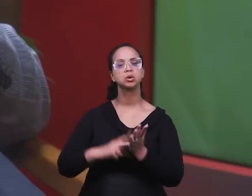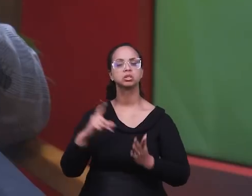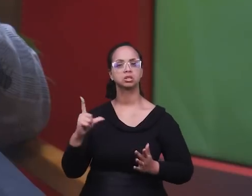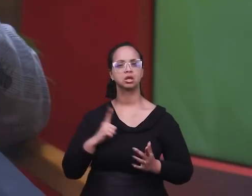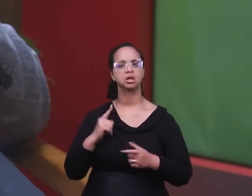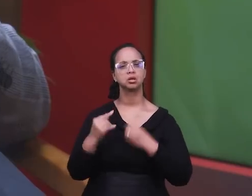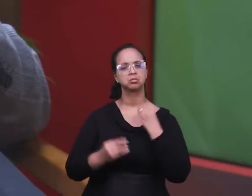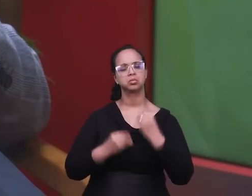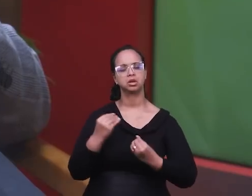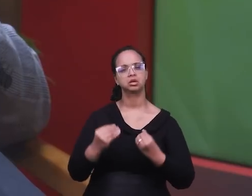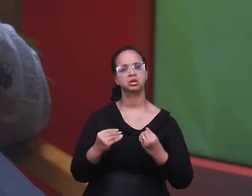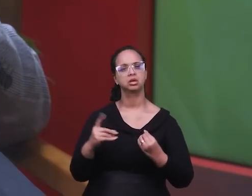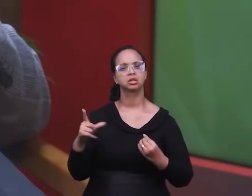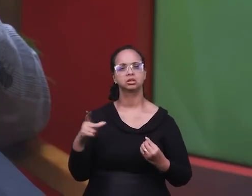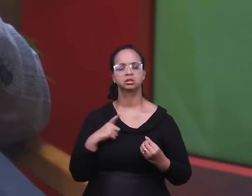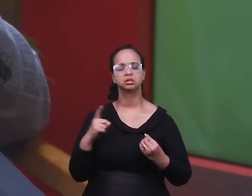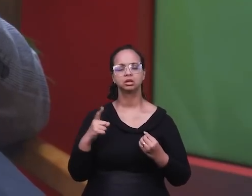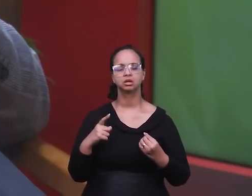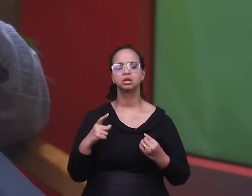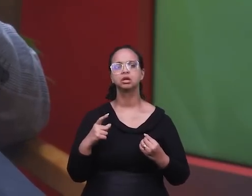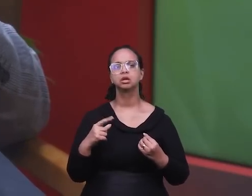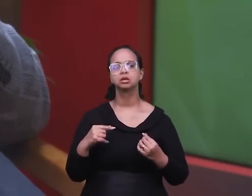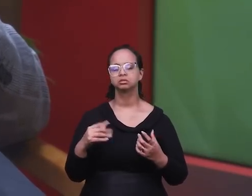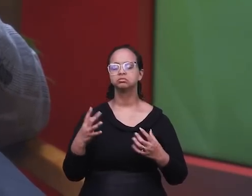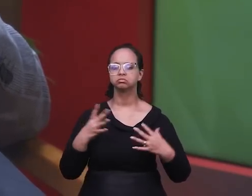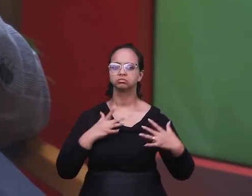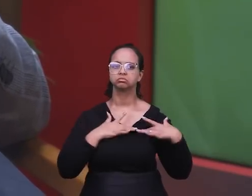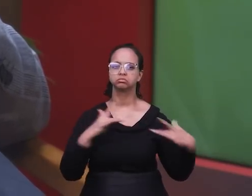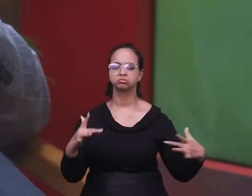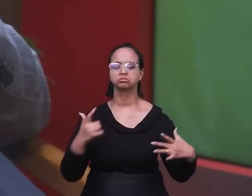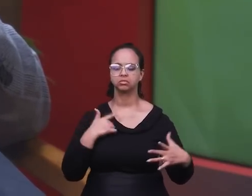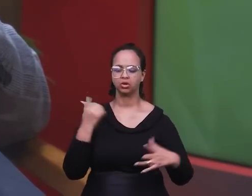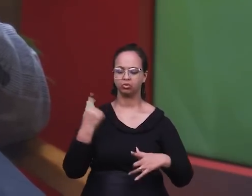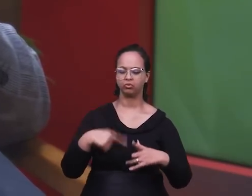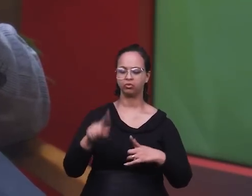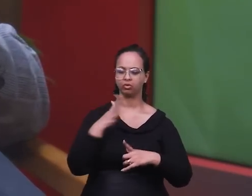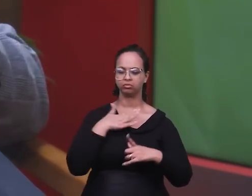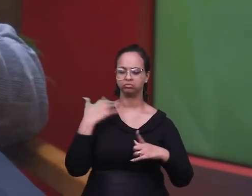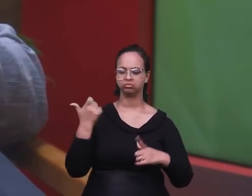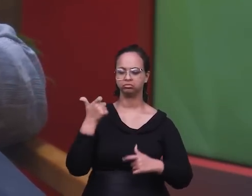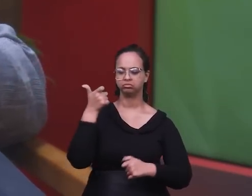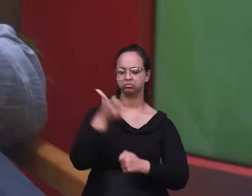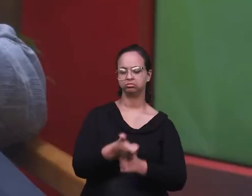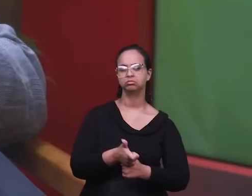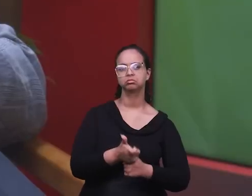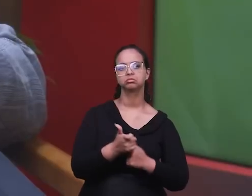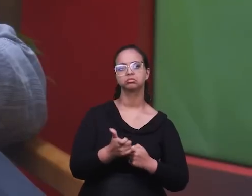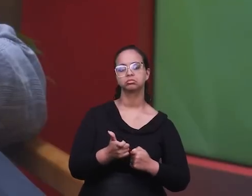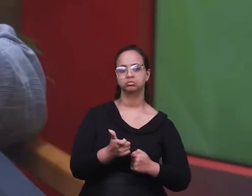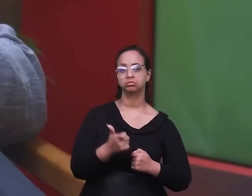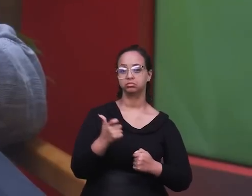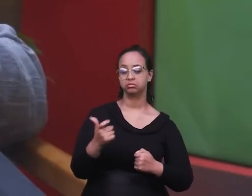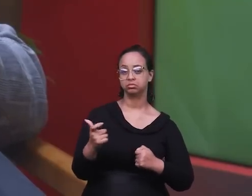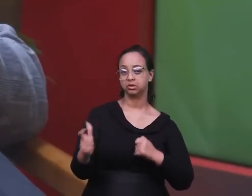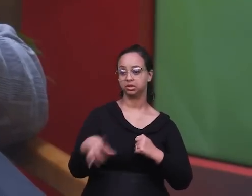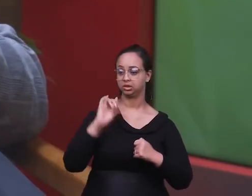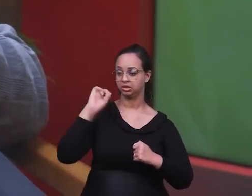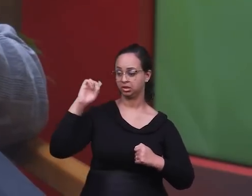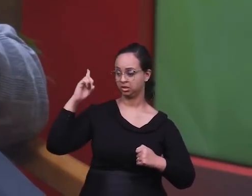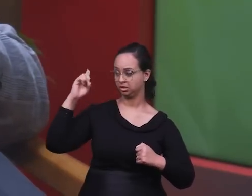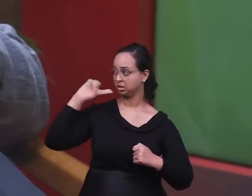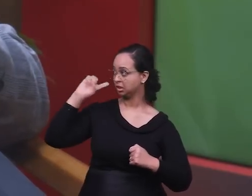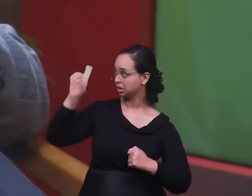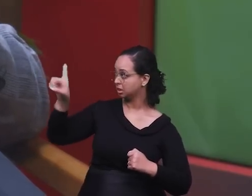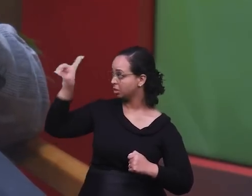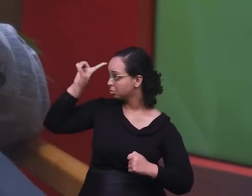em submeter-se ao sacrifício como Cordeiro de Deus. Então o texto